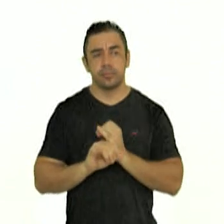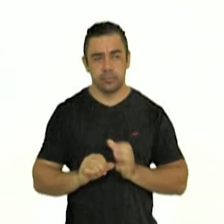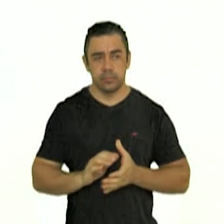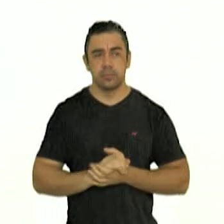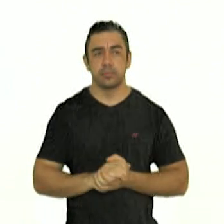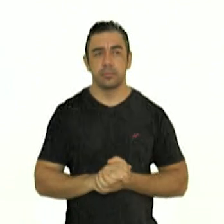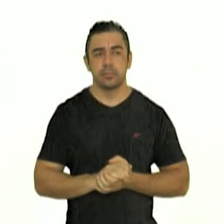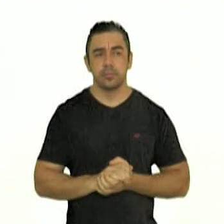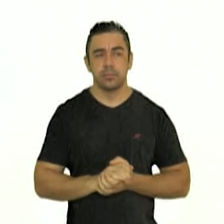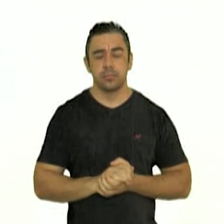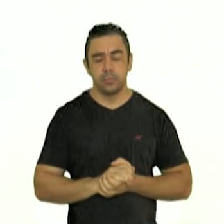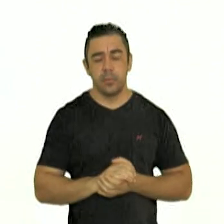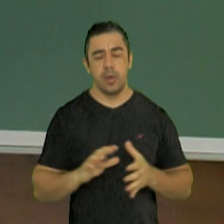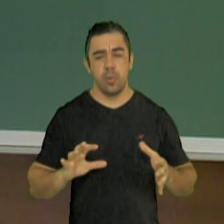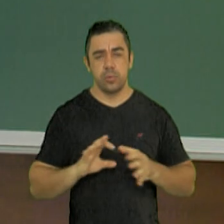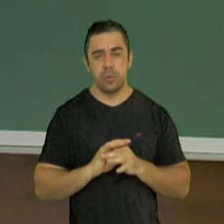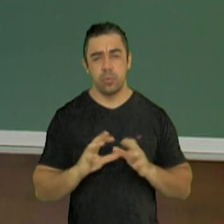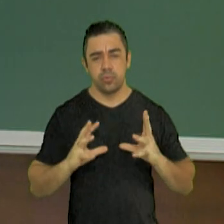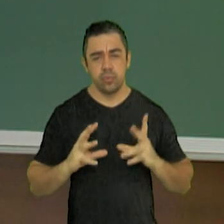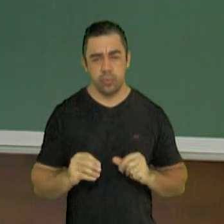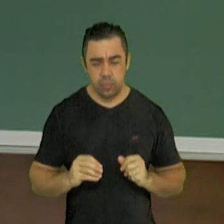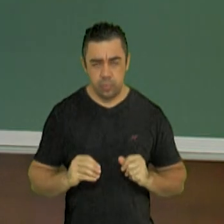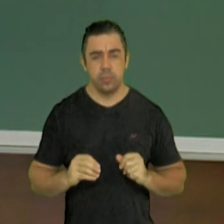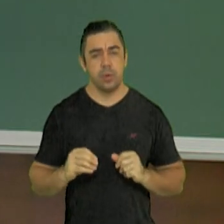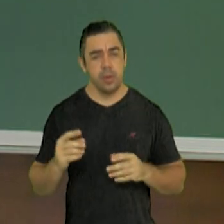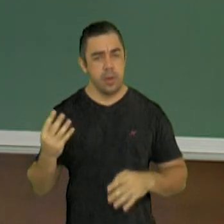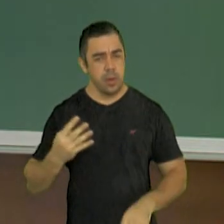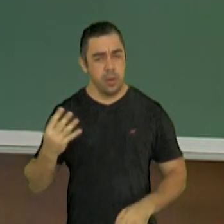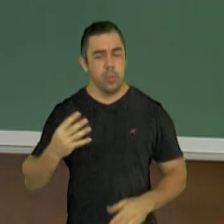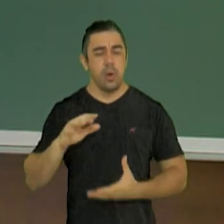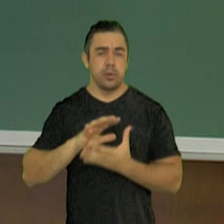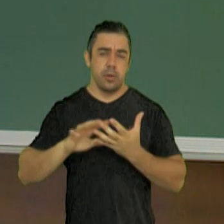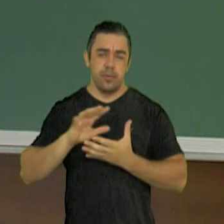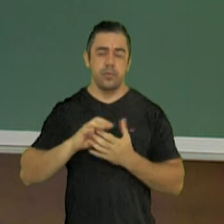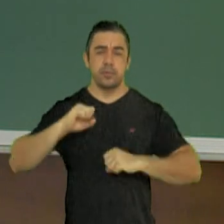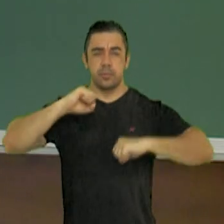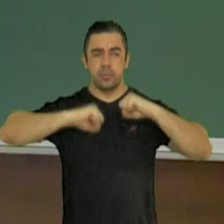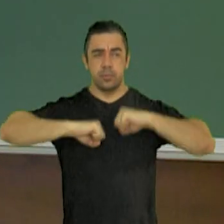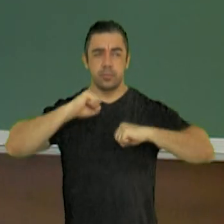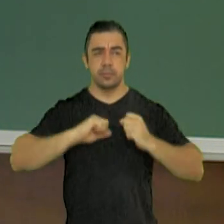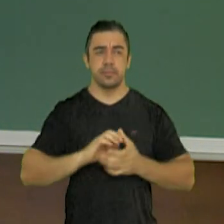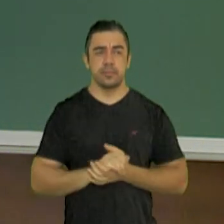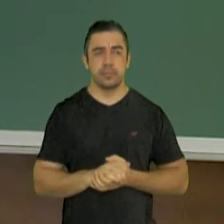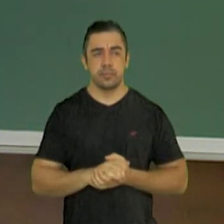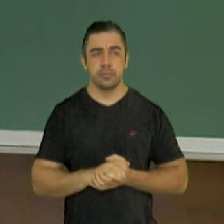tecnológicas, desses produtos, a união de tudo isso seria a quarta revolução industrial.